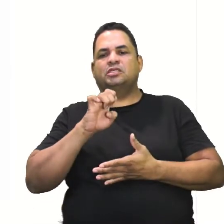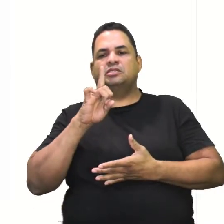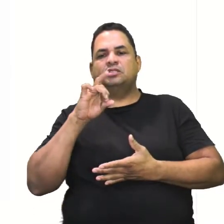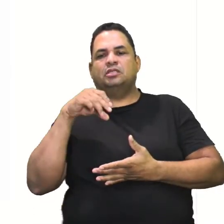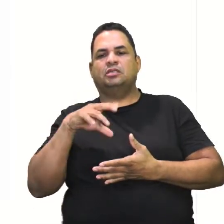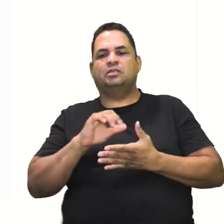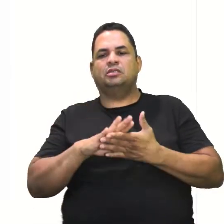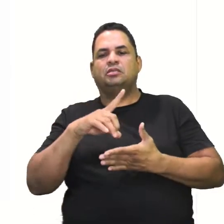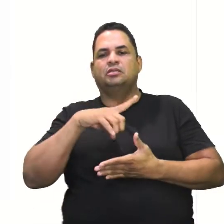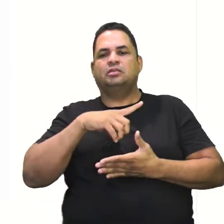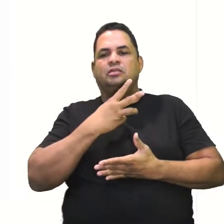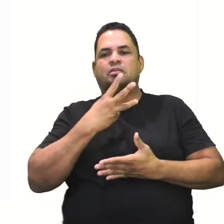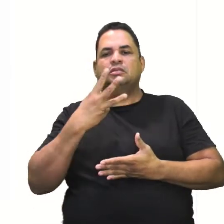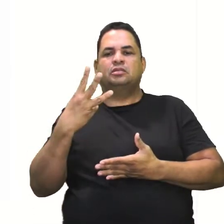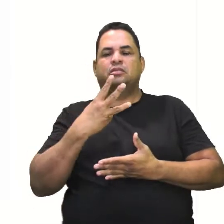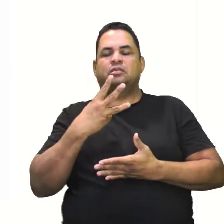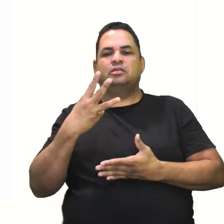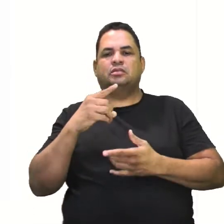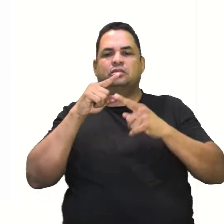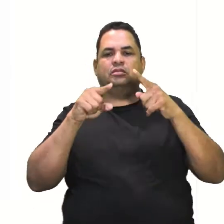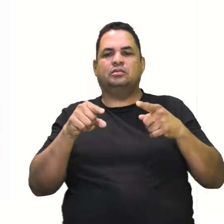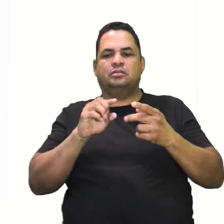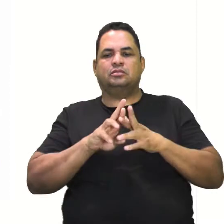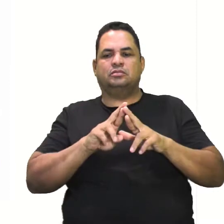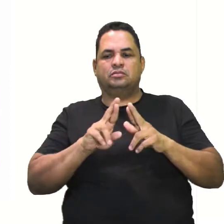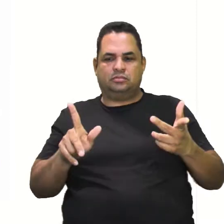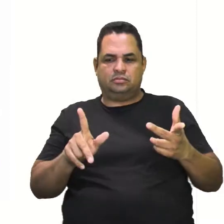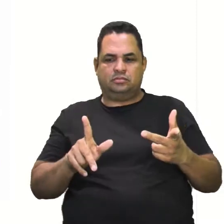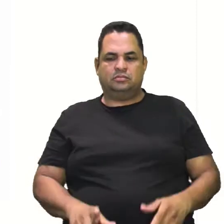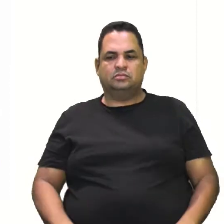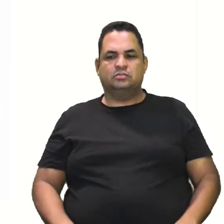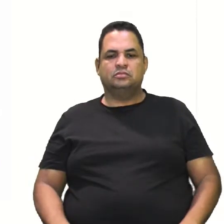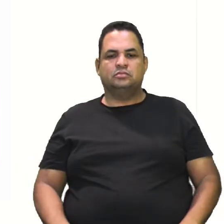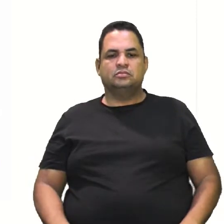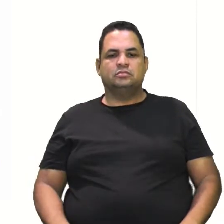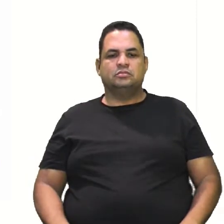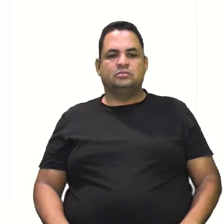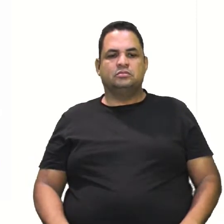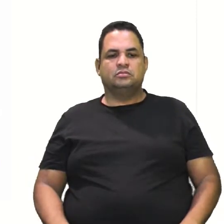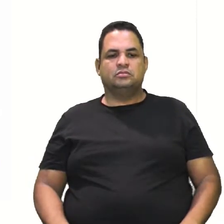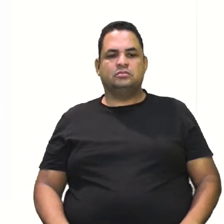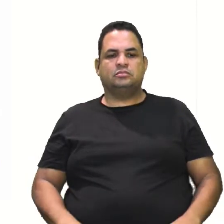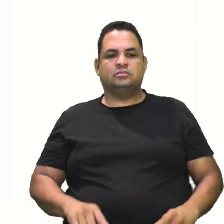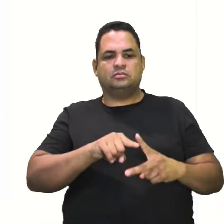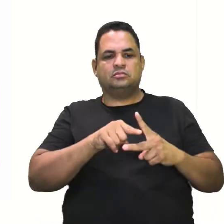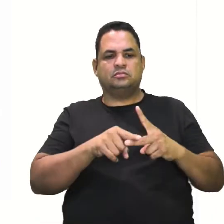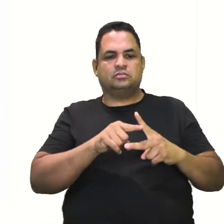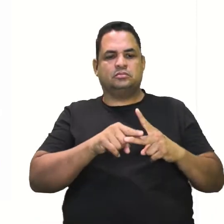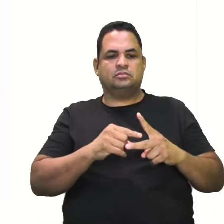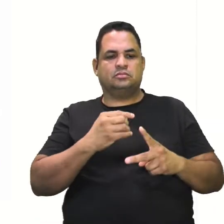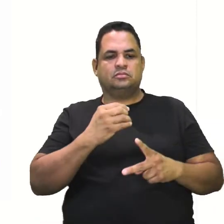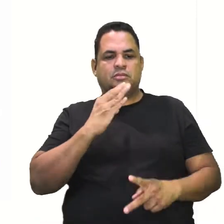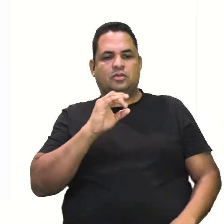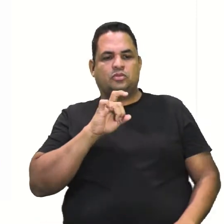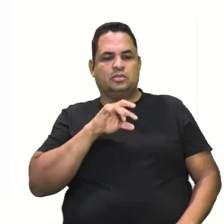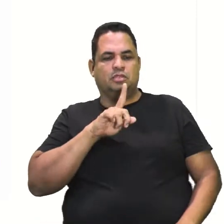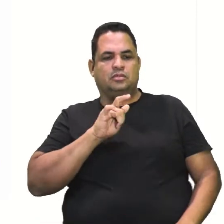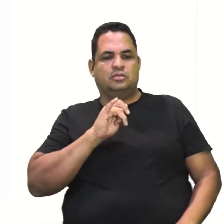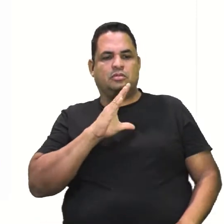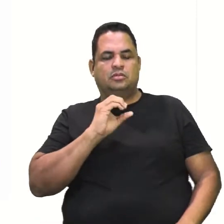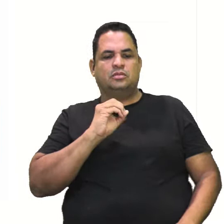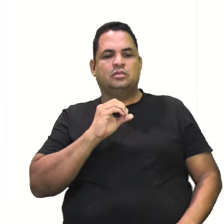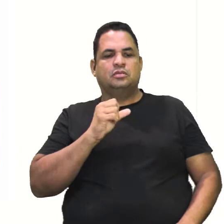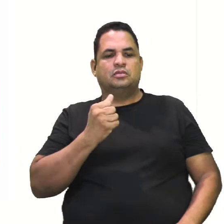escaleno quando os 3 lados forem diferentes. E quanto aos ângulos, aí ele pode ser acutângulo,